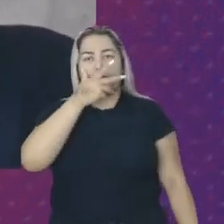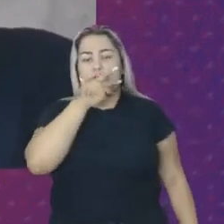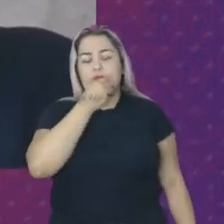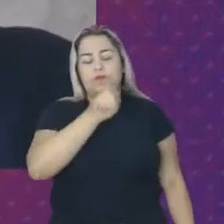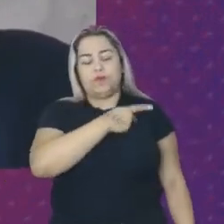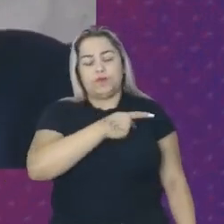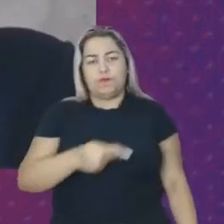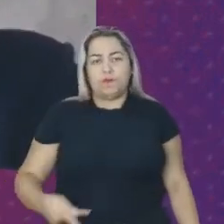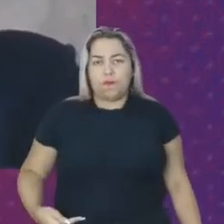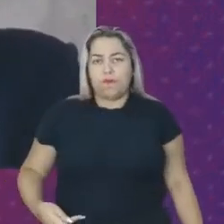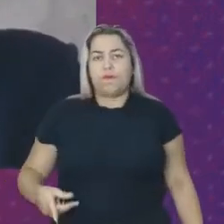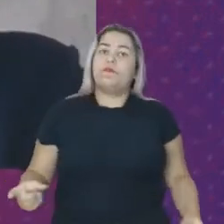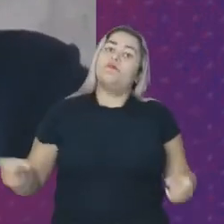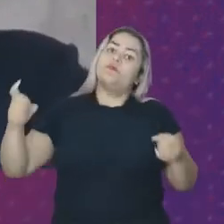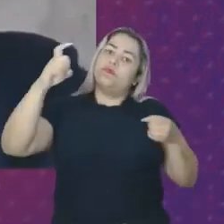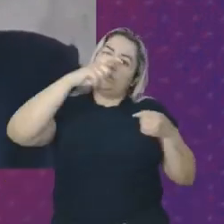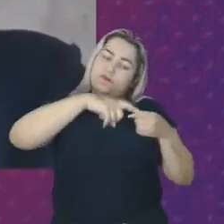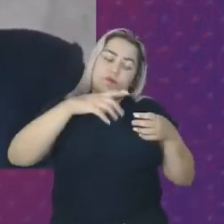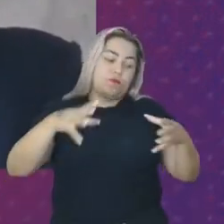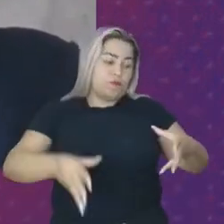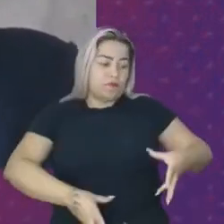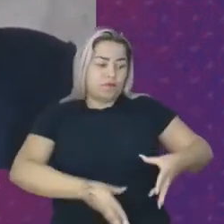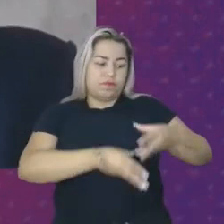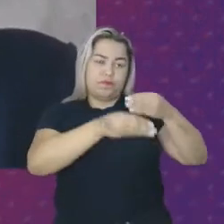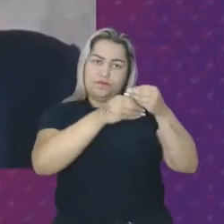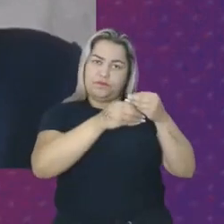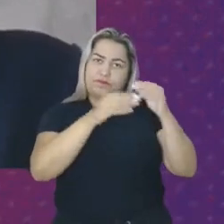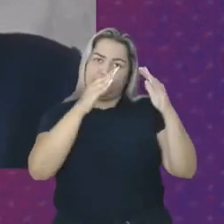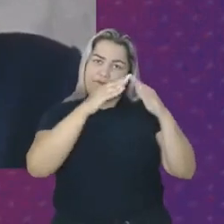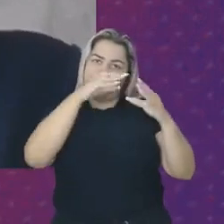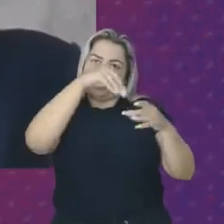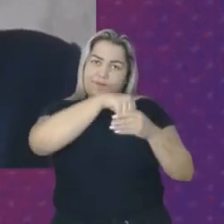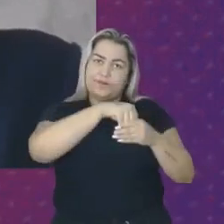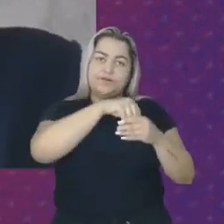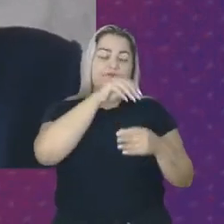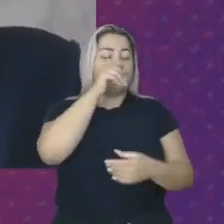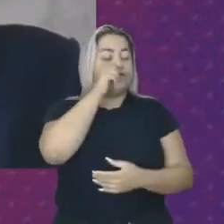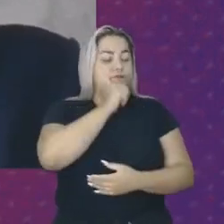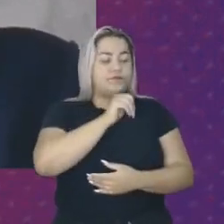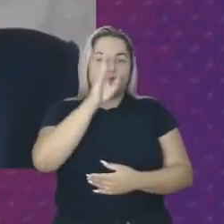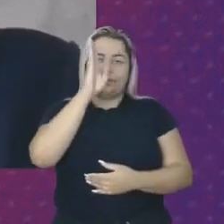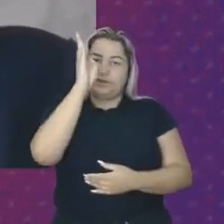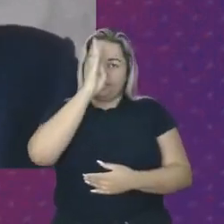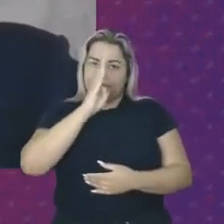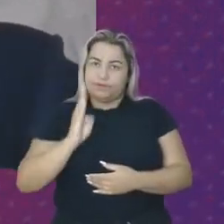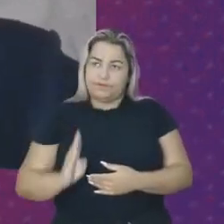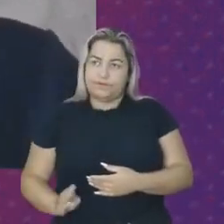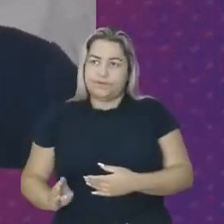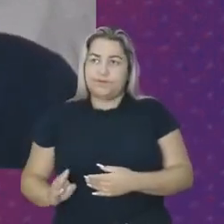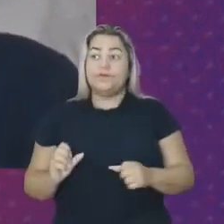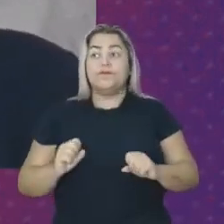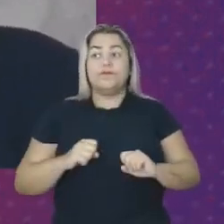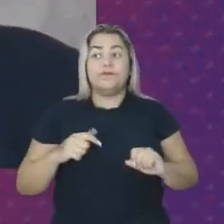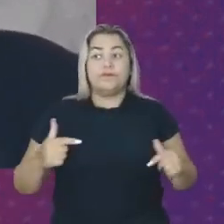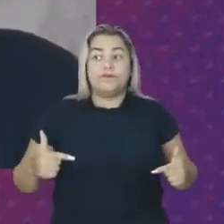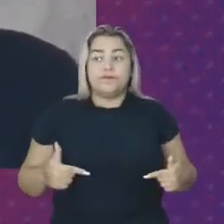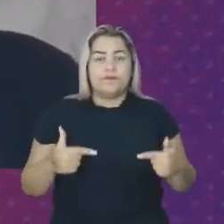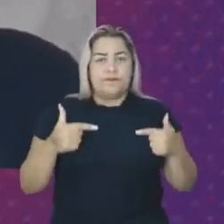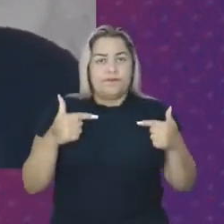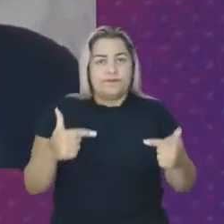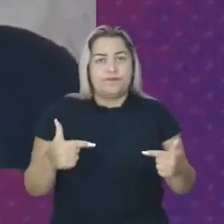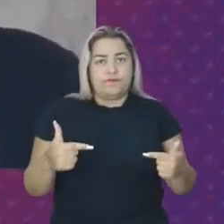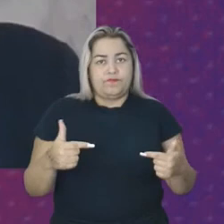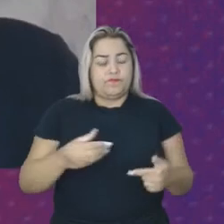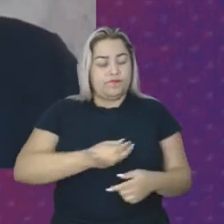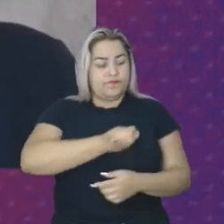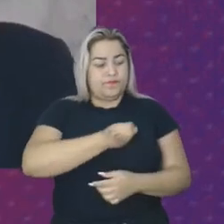desafio? A retomada da implementação das Casas da Mulher Brasileira. O grande desafio do programa Mulher